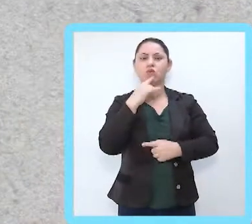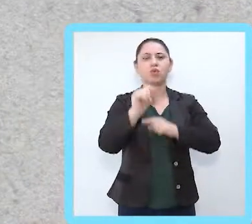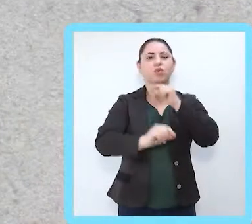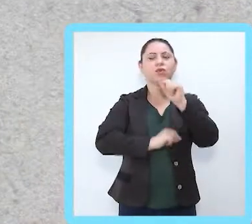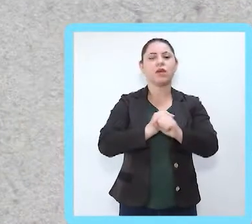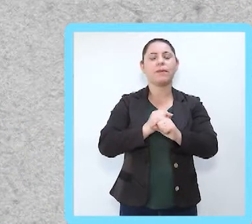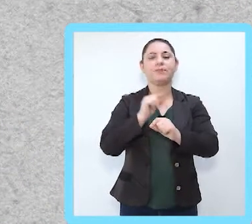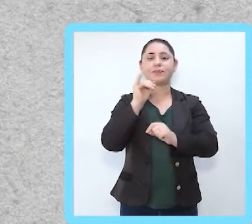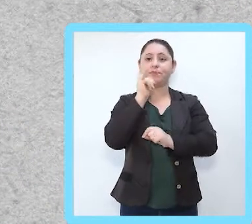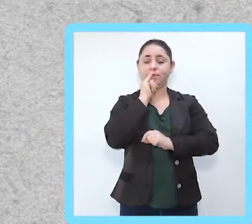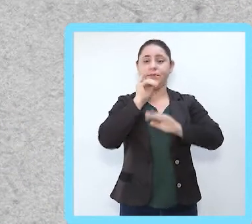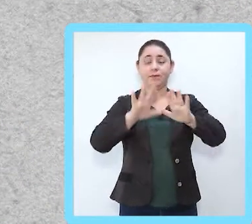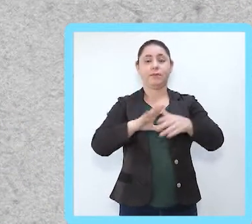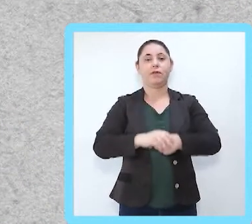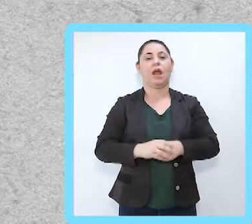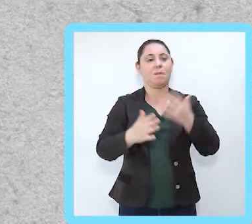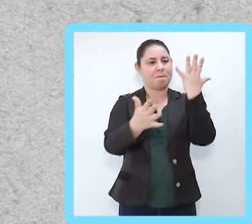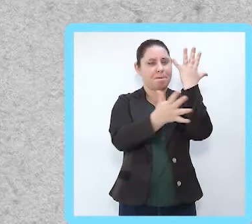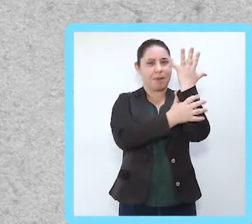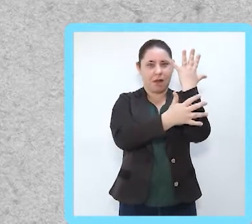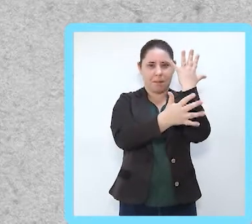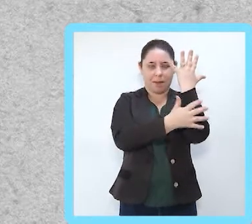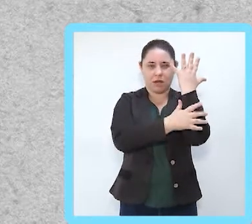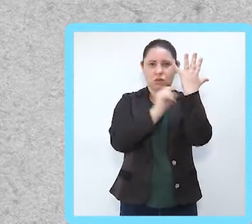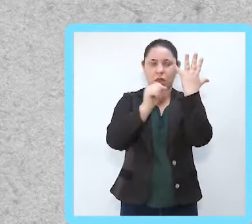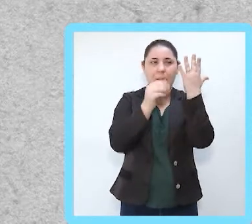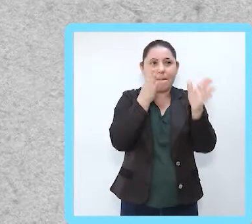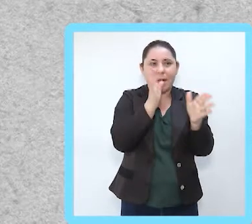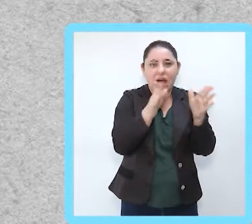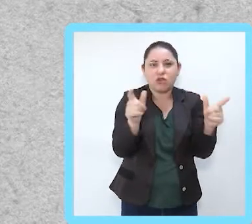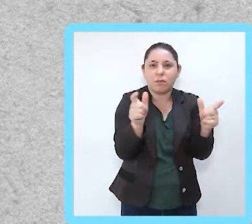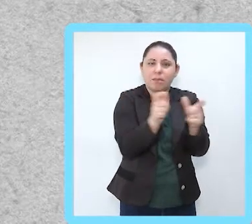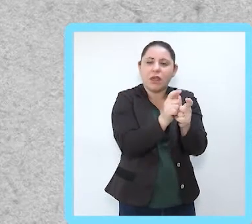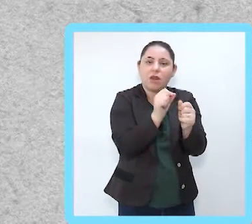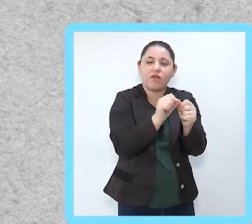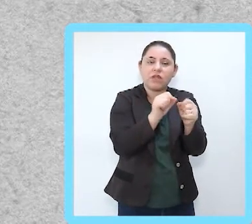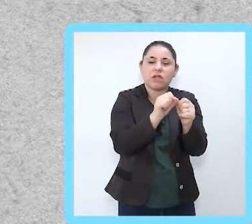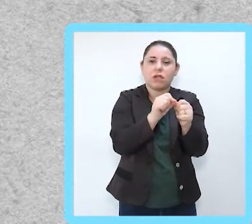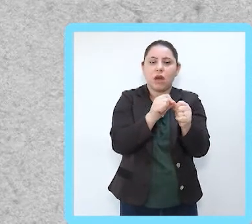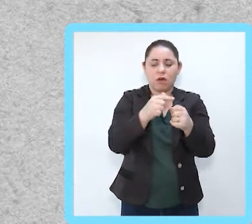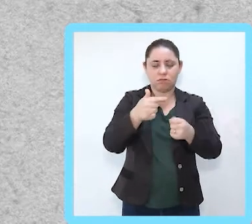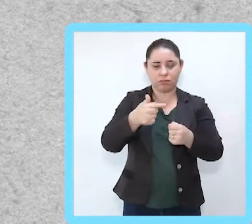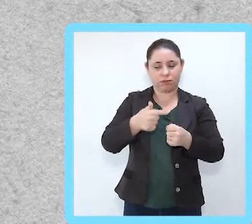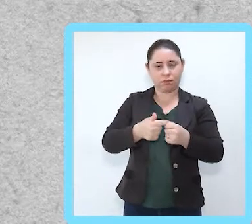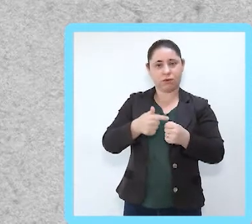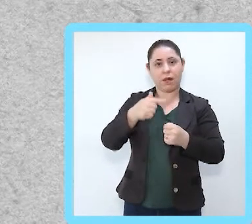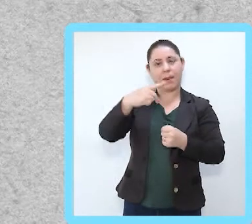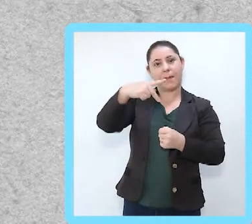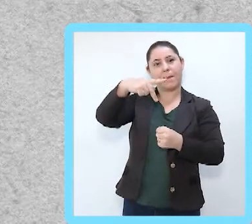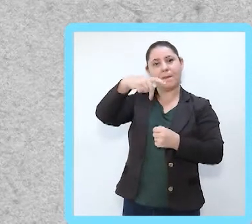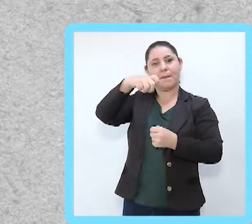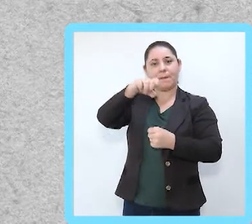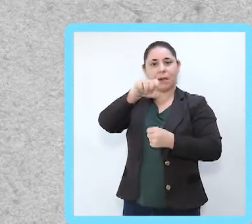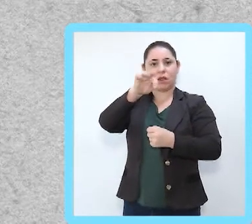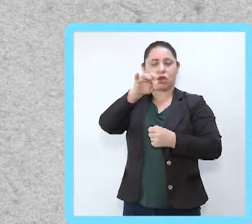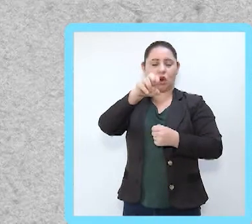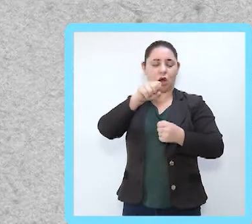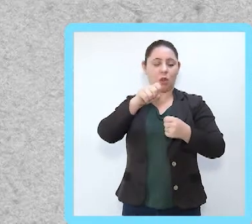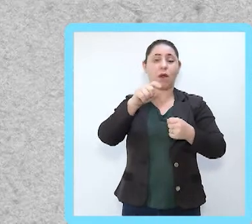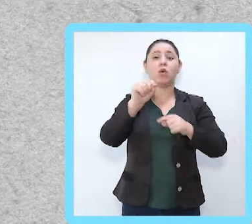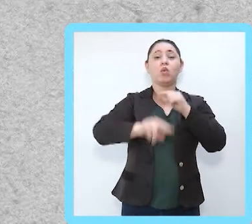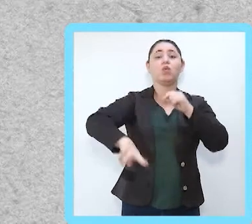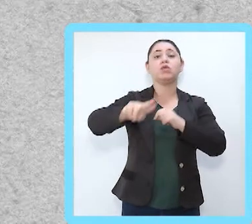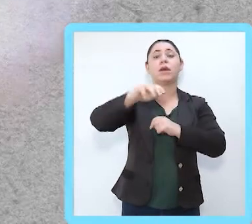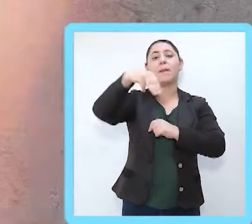que a partir da madeira, a curto prazo, você produzia o petróleo, através de uma substância chamada metanol,